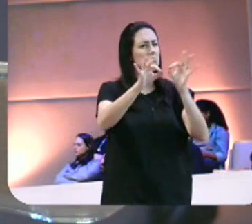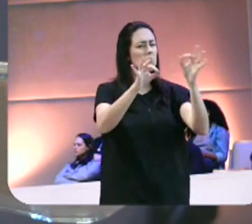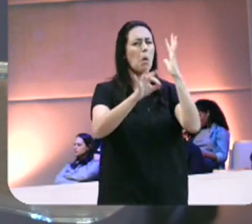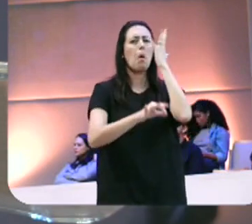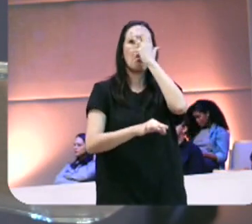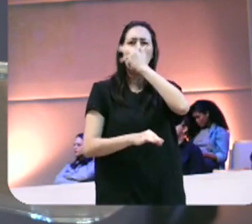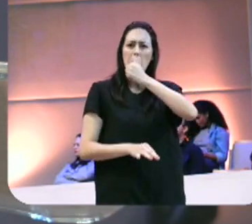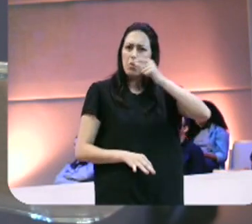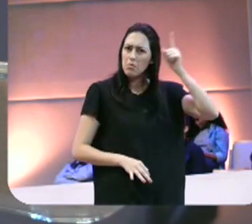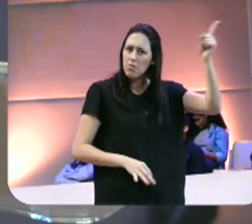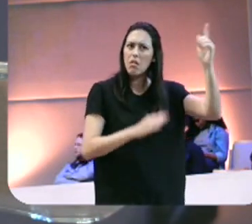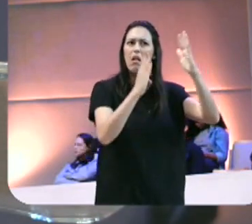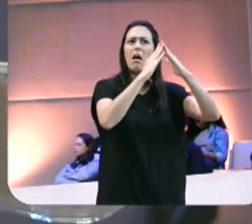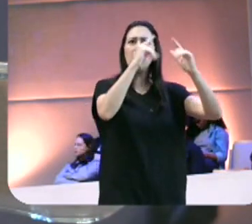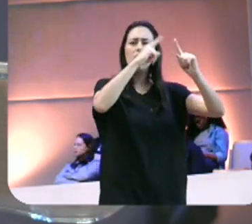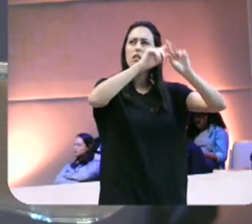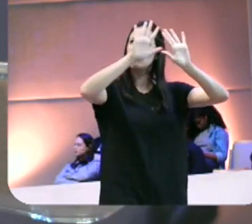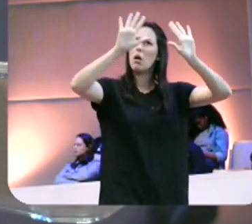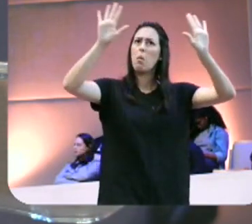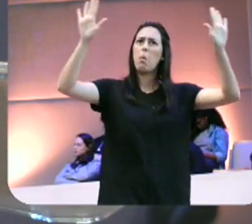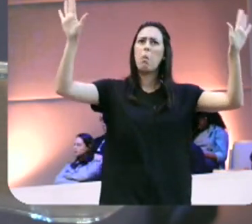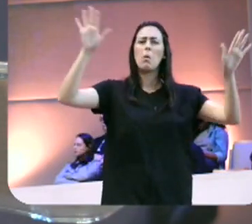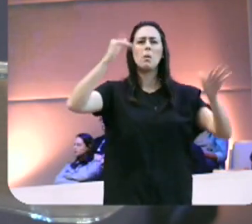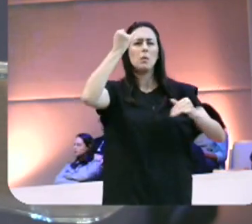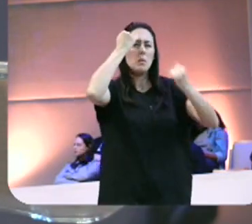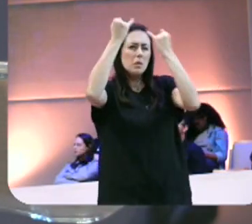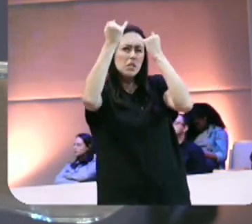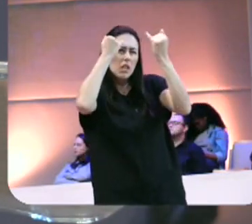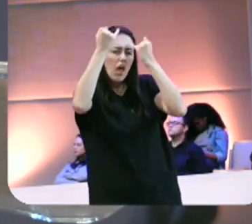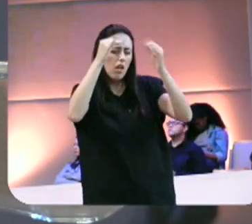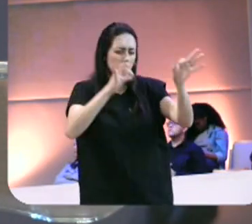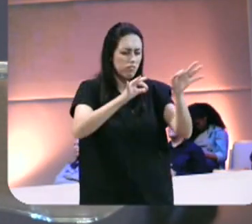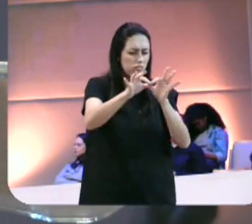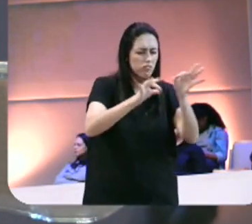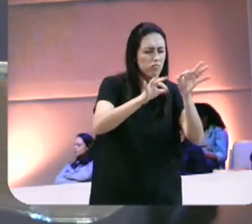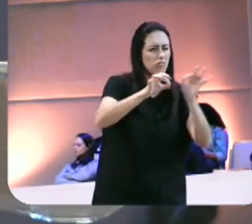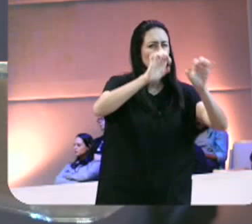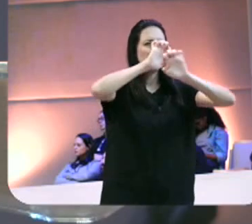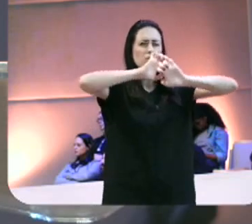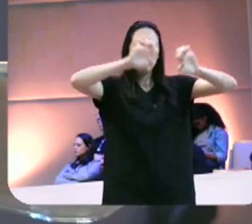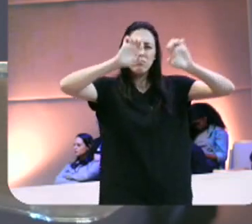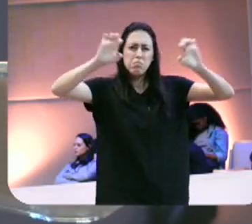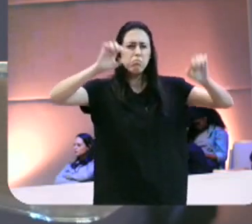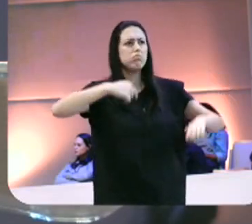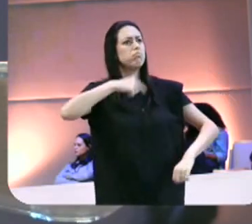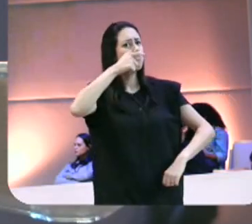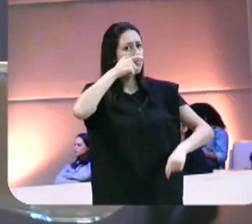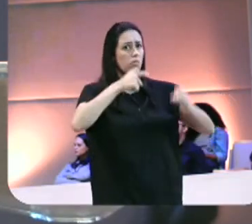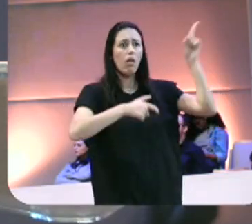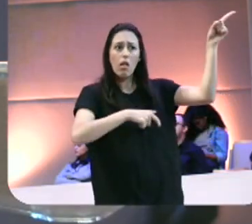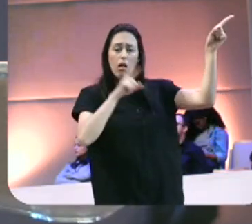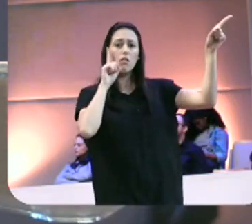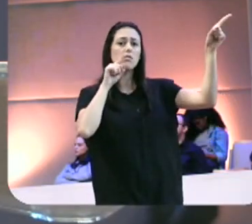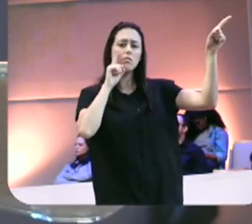maiores recursos, as melhores ideias para proclamar o Evangelho. Eu conheci durante aquele tempo, vi na prática, mas